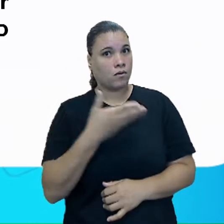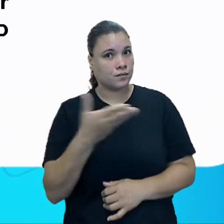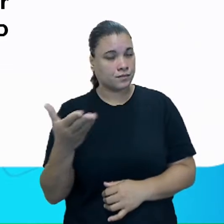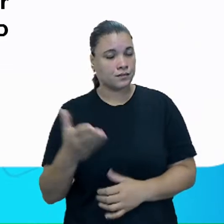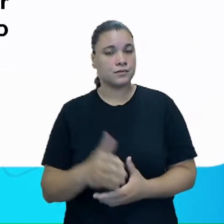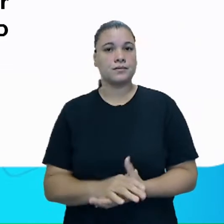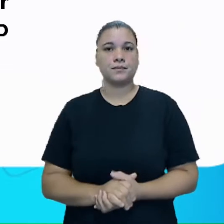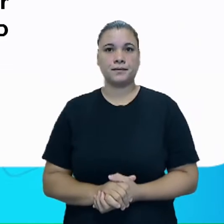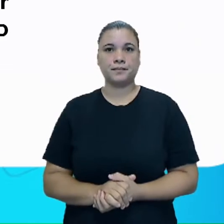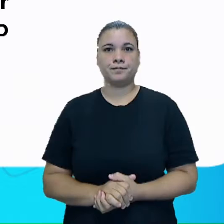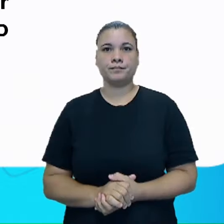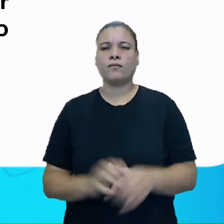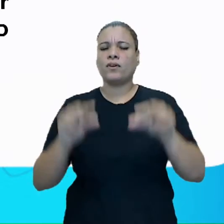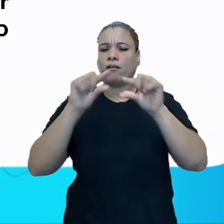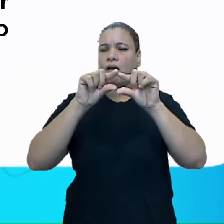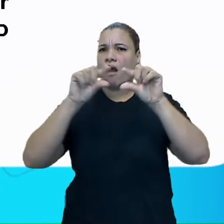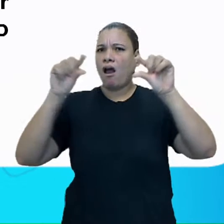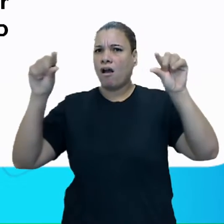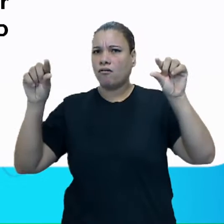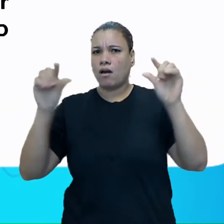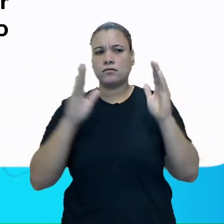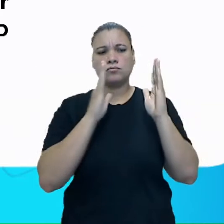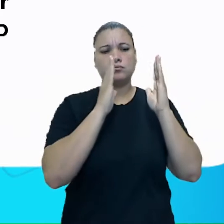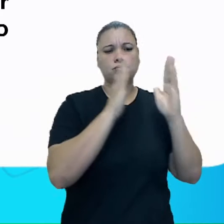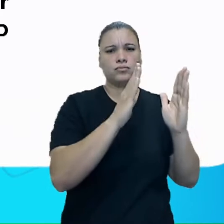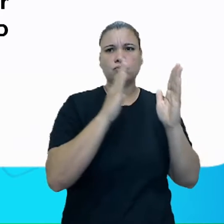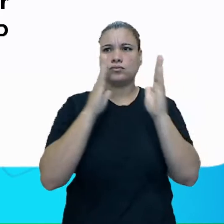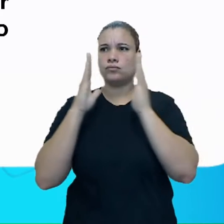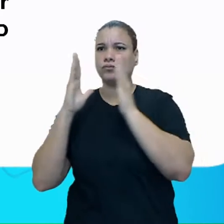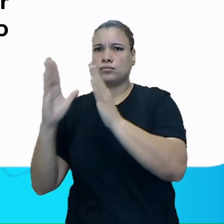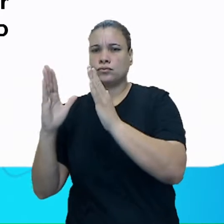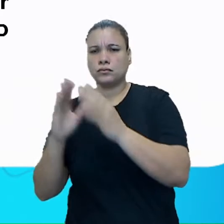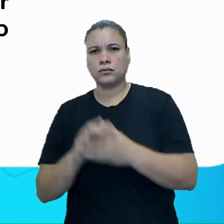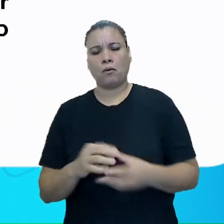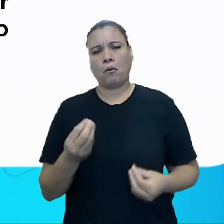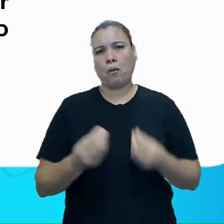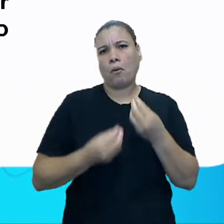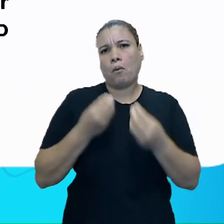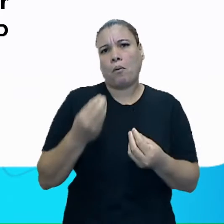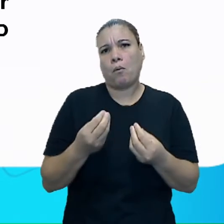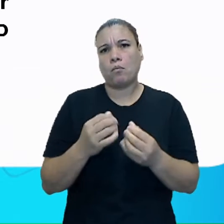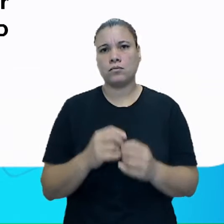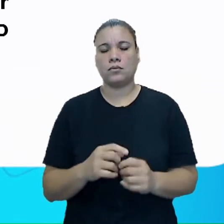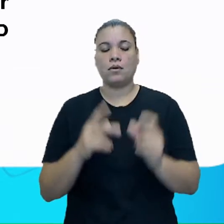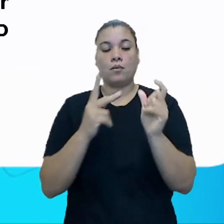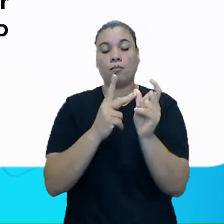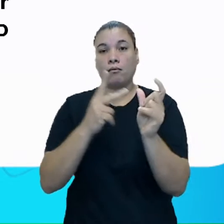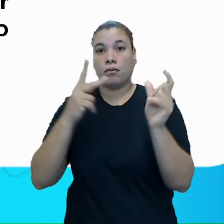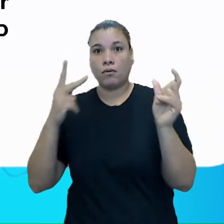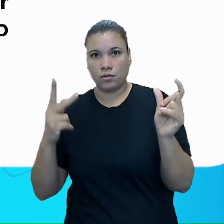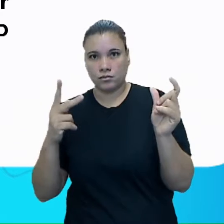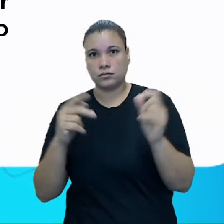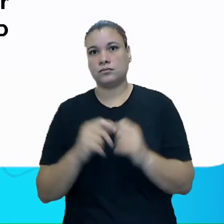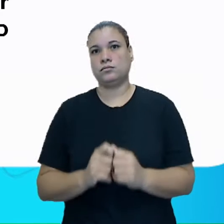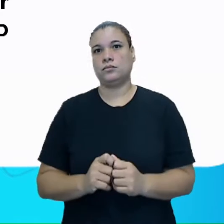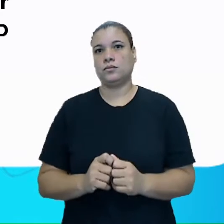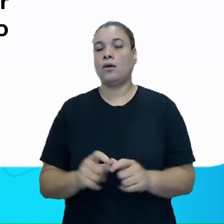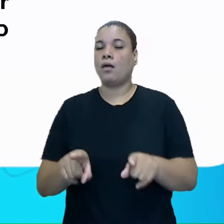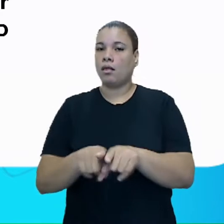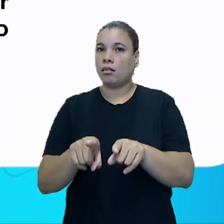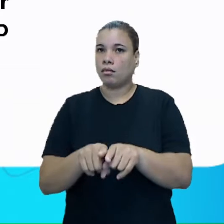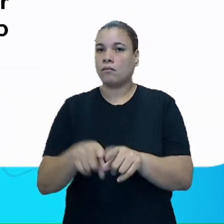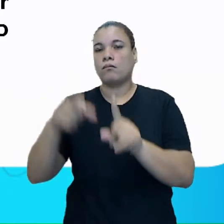orações estão divididas principalmente em sujeito e predicado. O